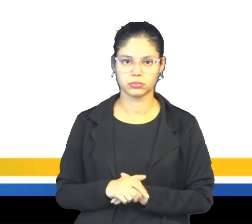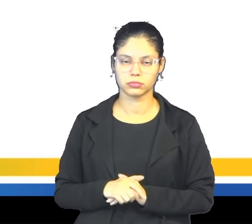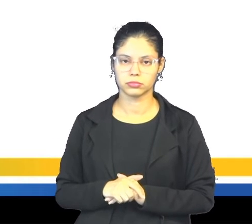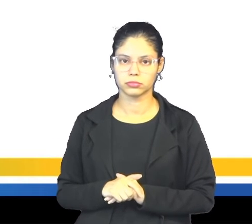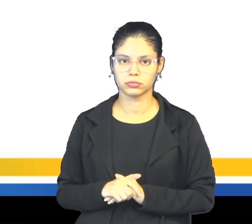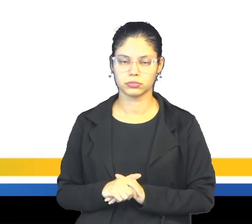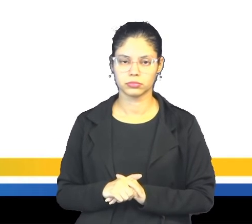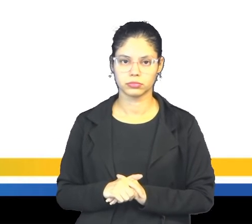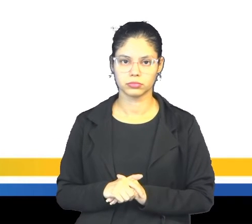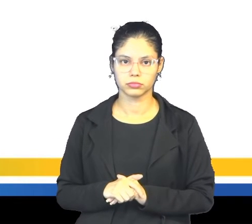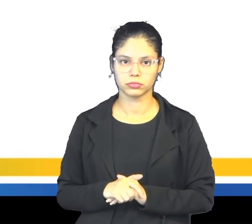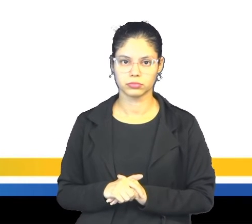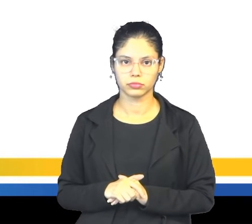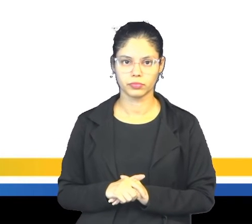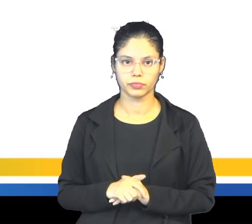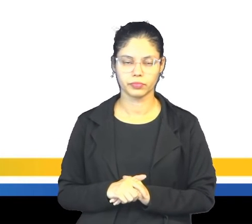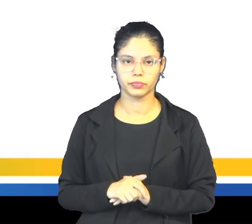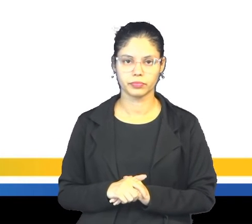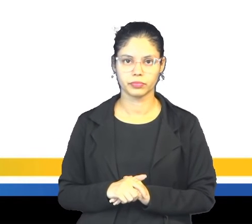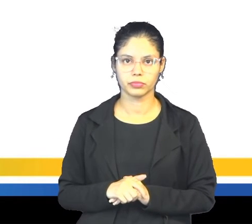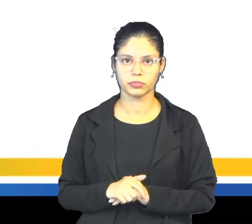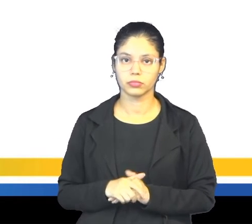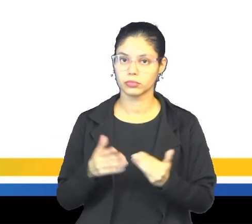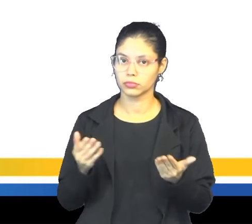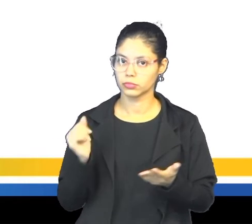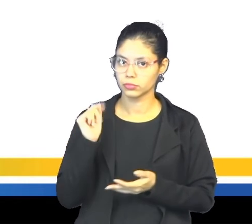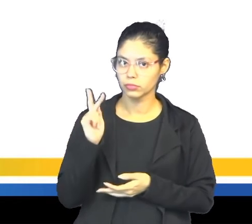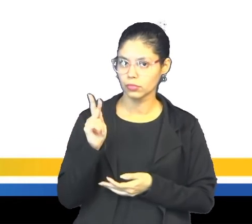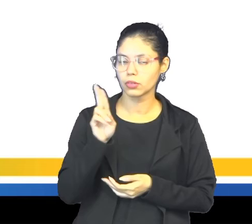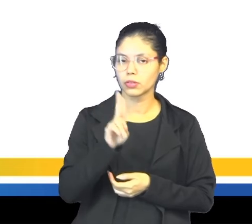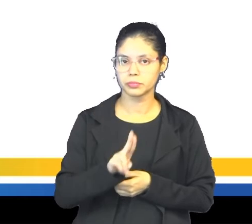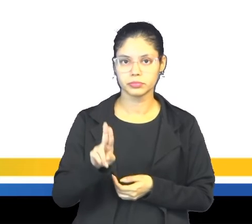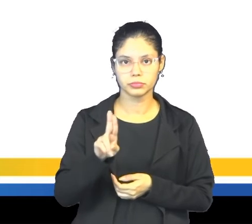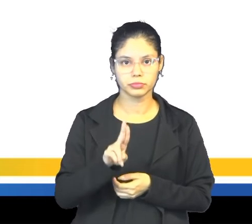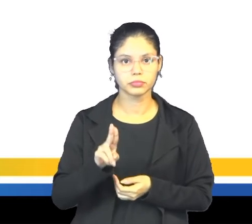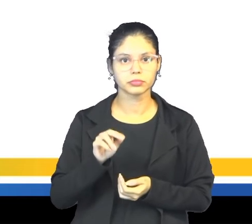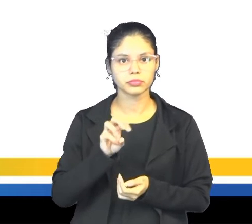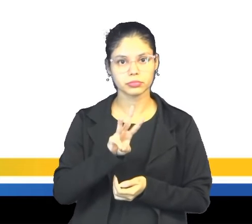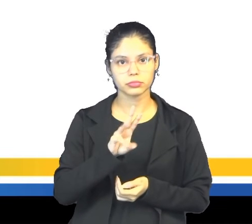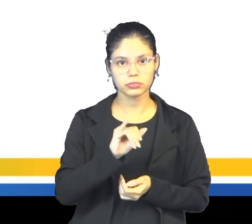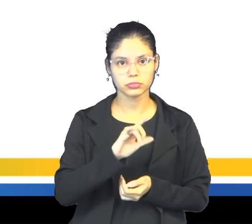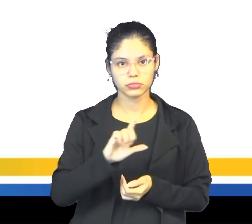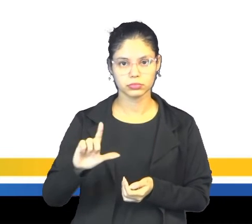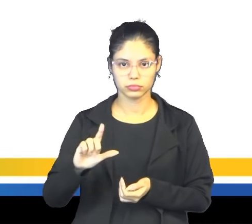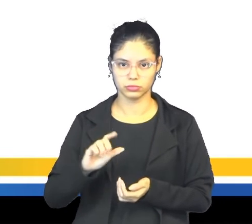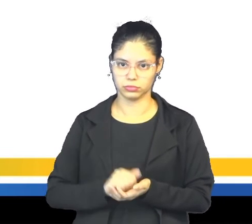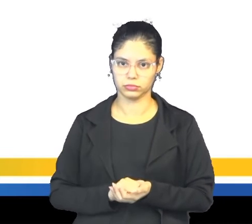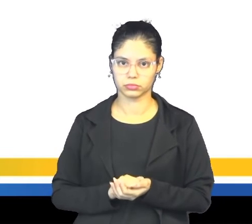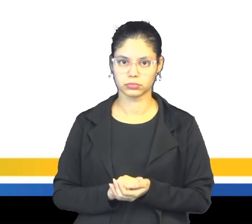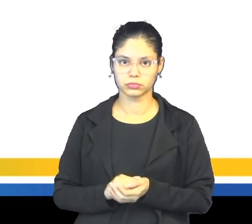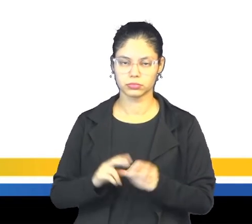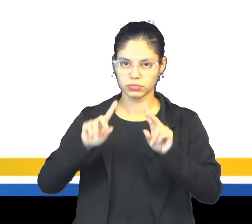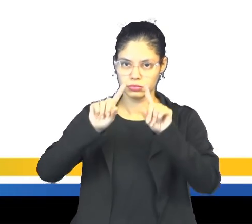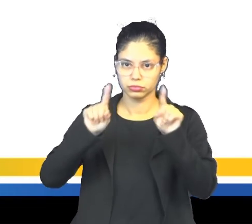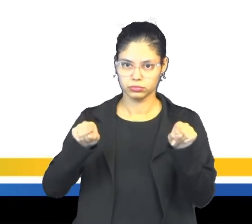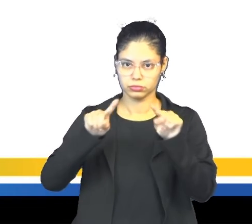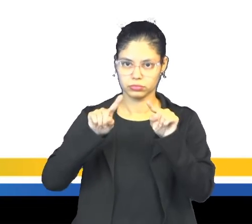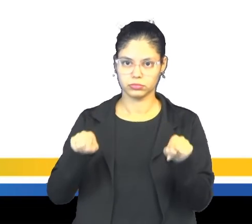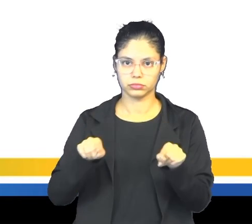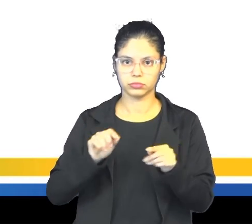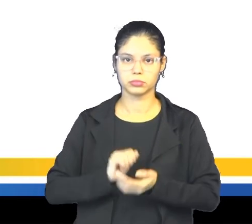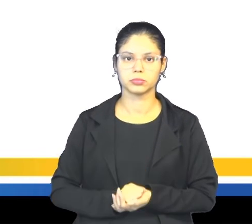irei te ligar, ok? No caso, você vai utilizar o will, mais o verbo que está ali, né, entre parênteses,